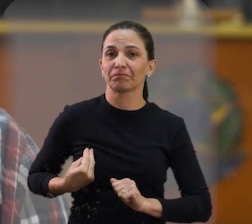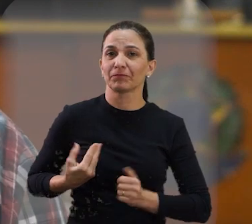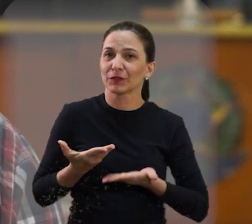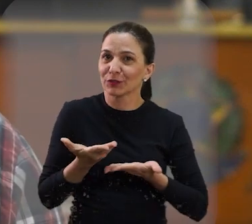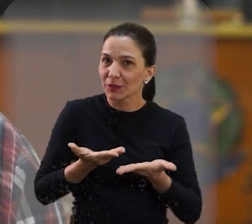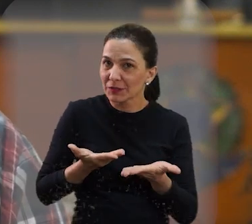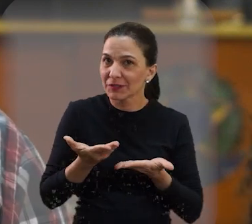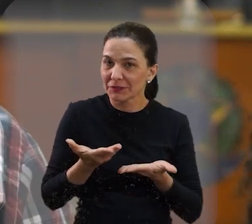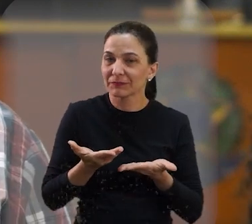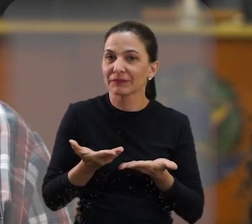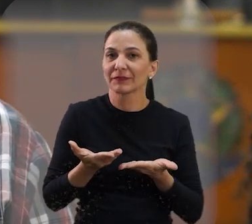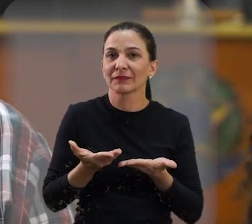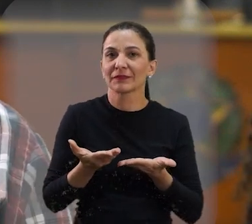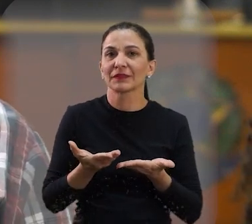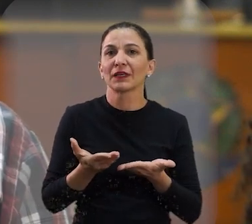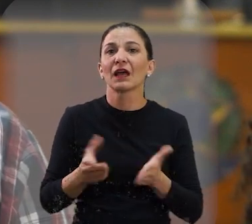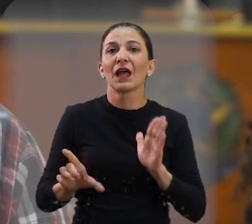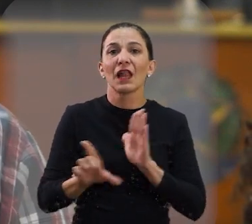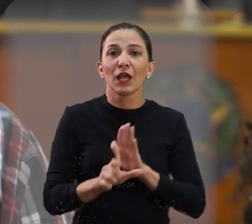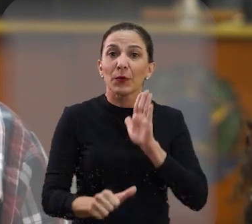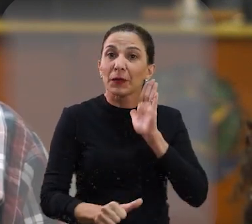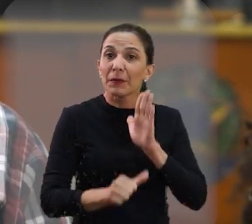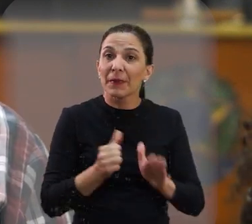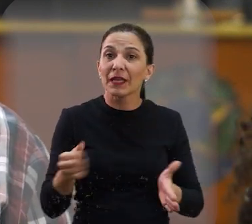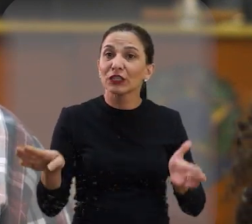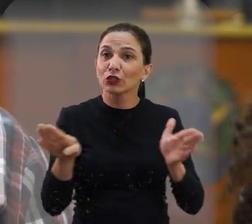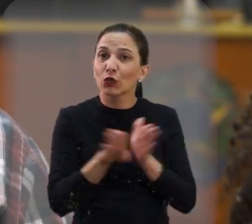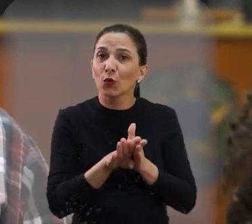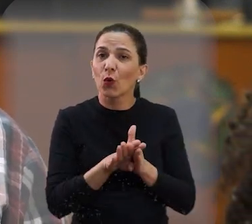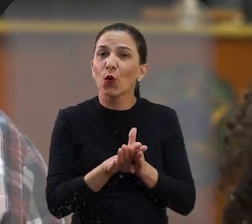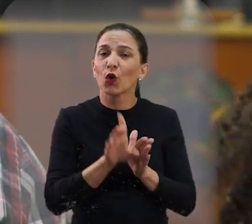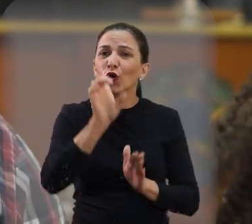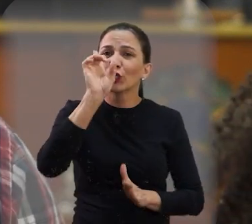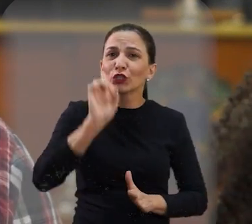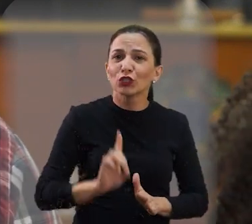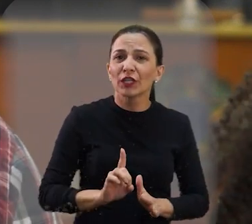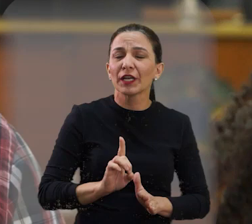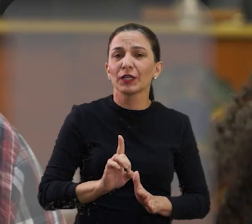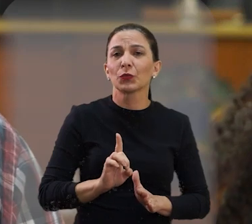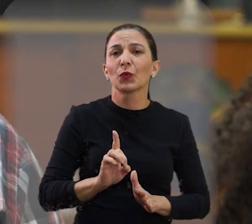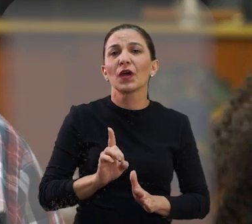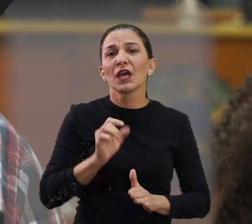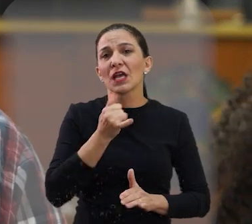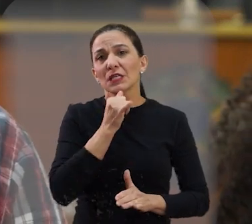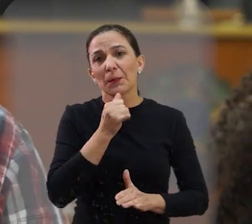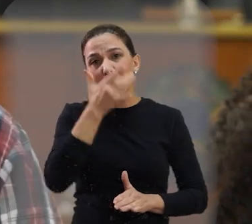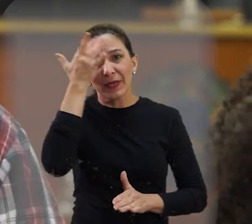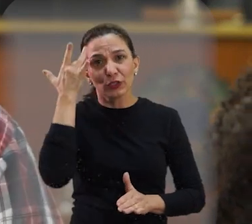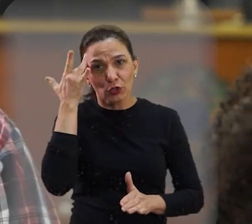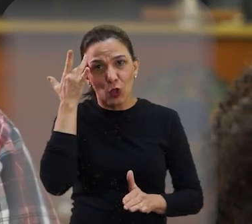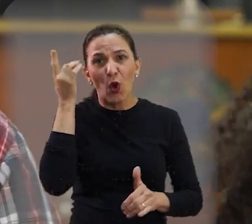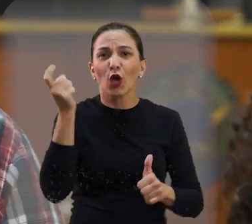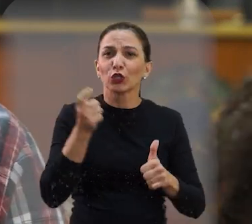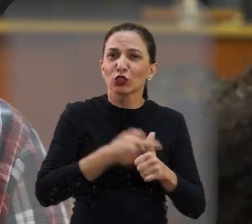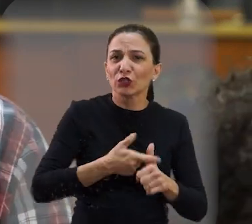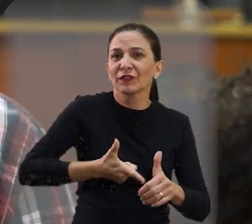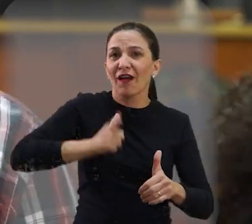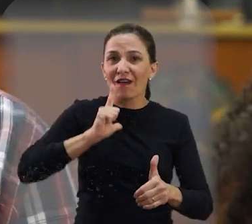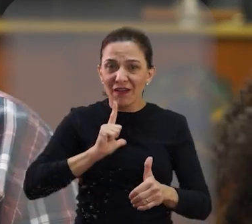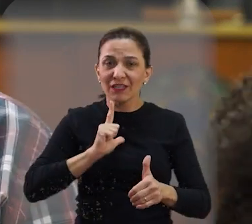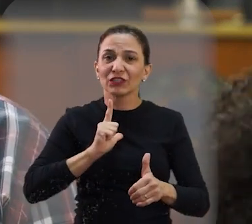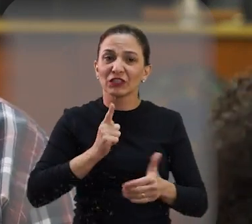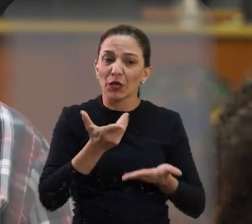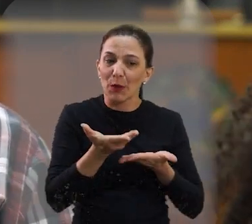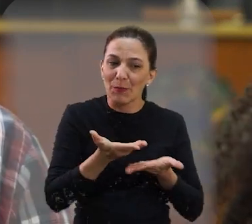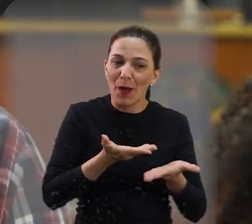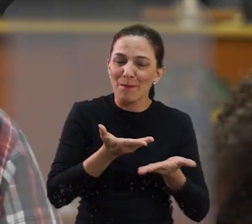e de outra forma também a primeira lei que veio não dava direito a uma pessoa que fez sua remissão e com